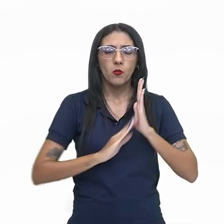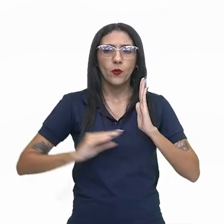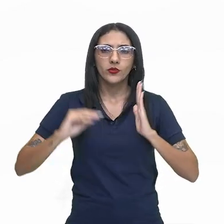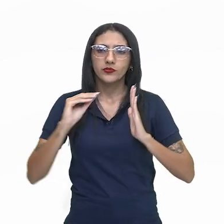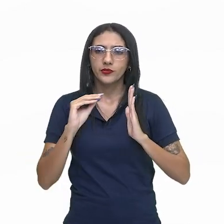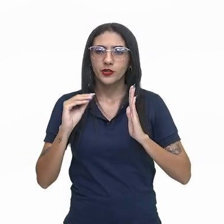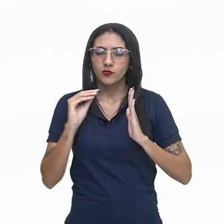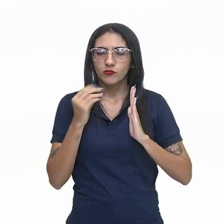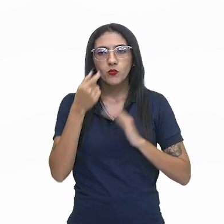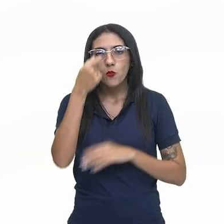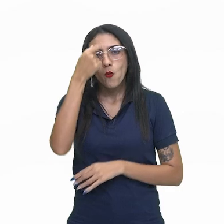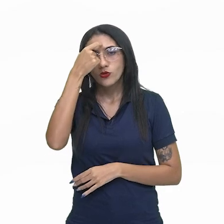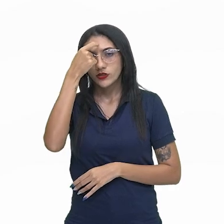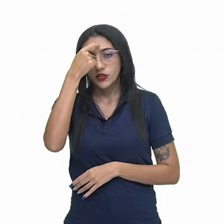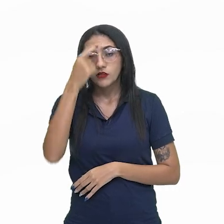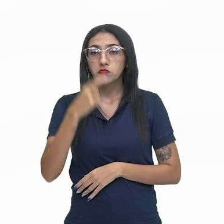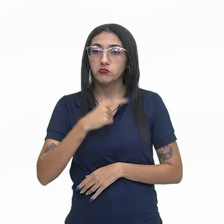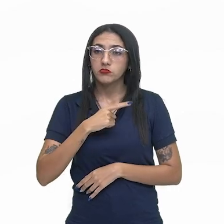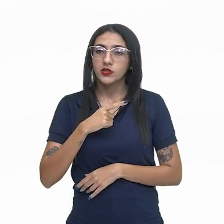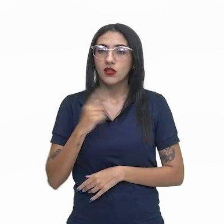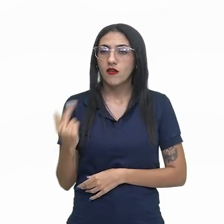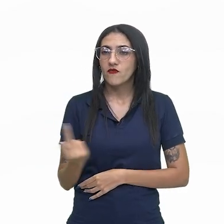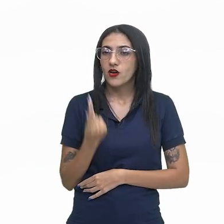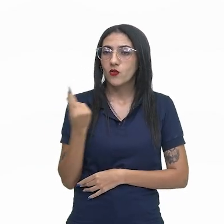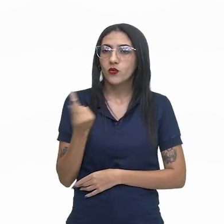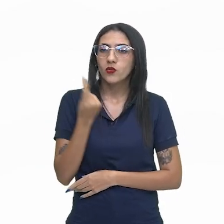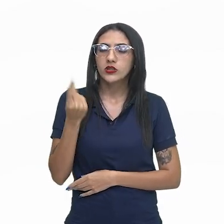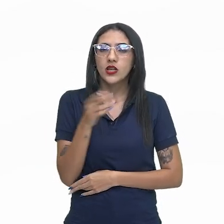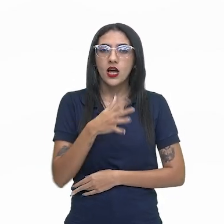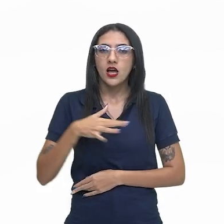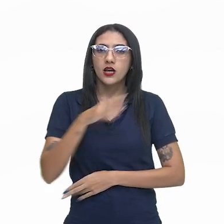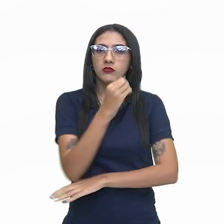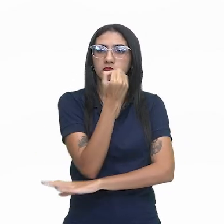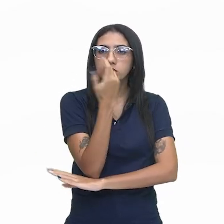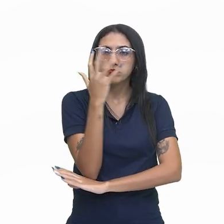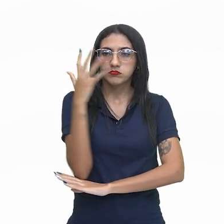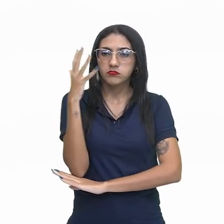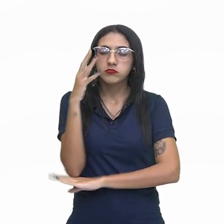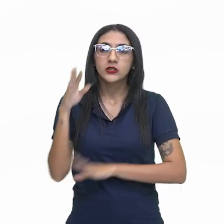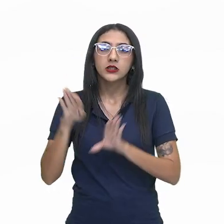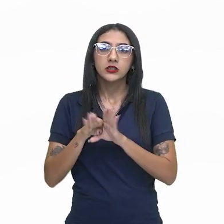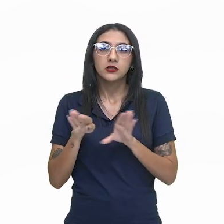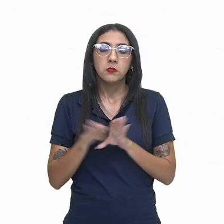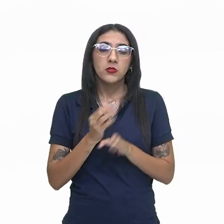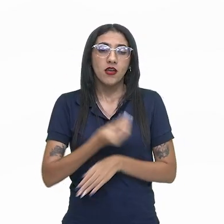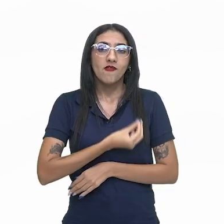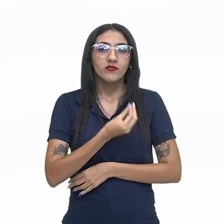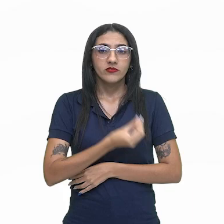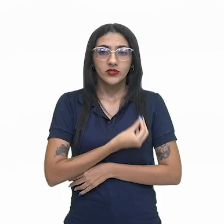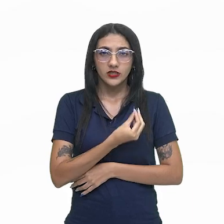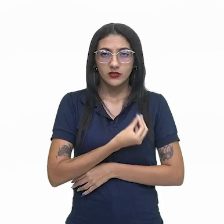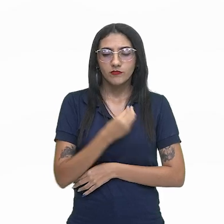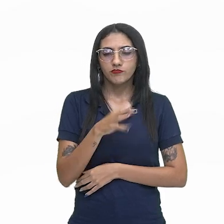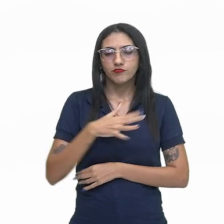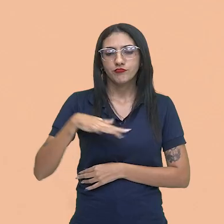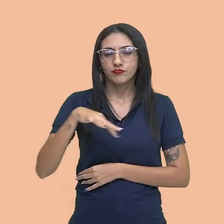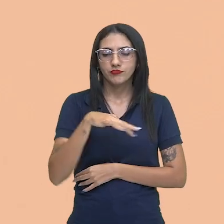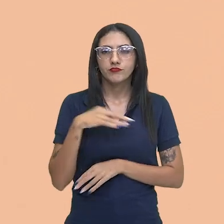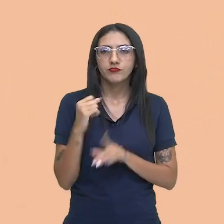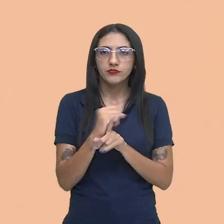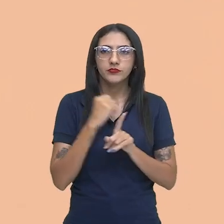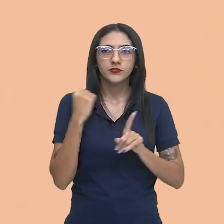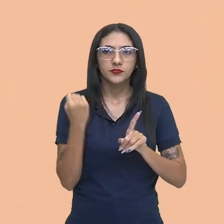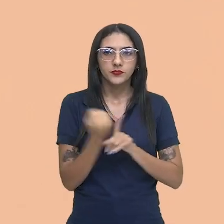né? Que vai valorizar o meio ambiente e também o bem-estar social, né? Então,